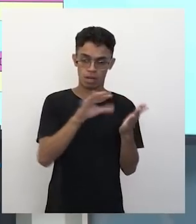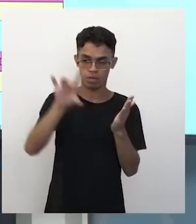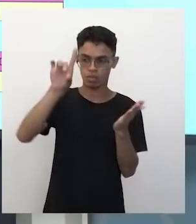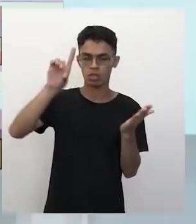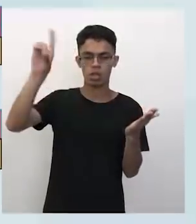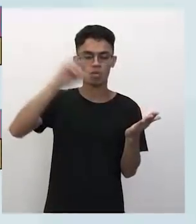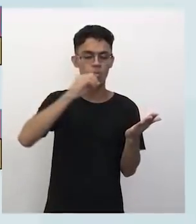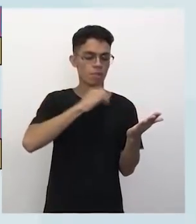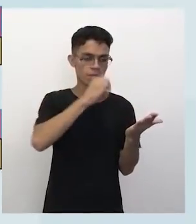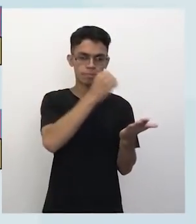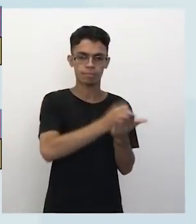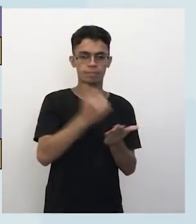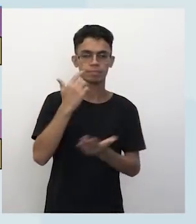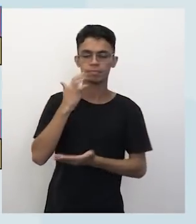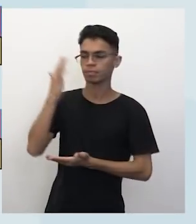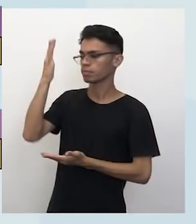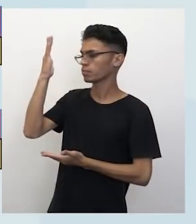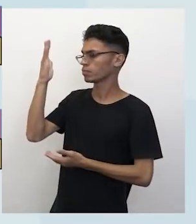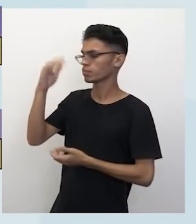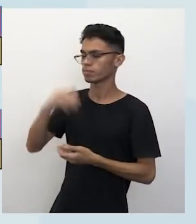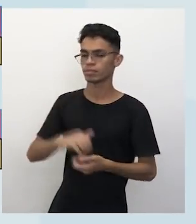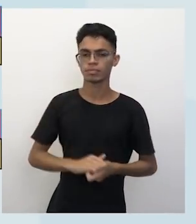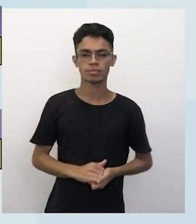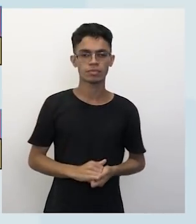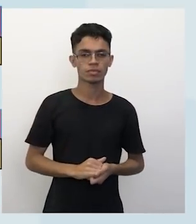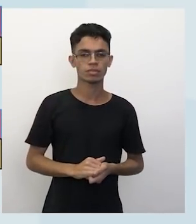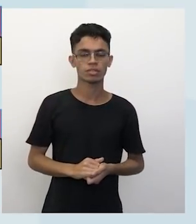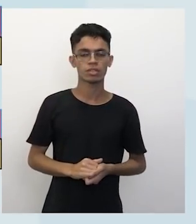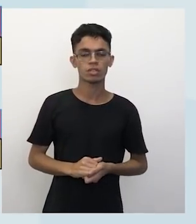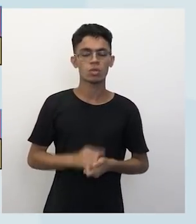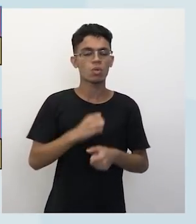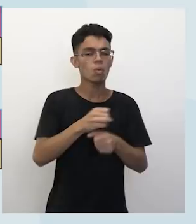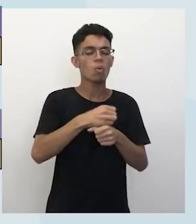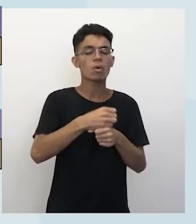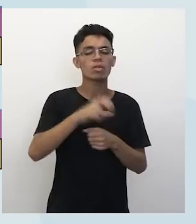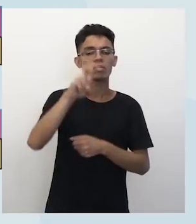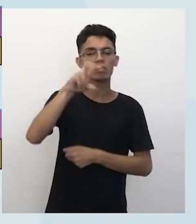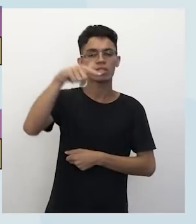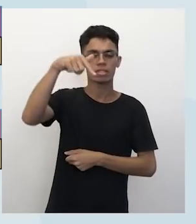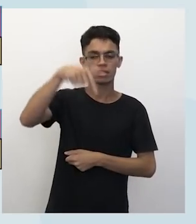de novo na tela, dá uma olhadinha. Então, eles estão no ano